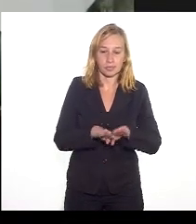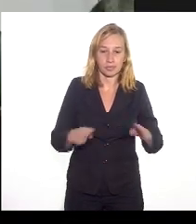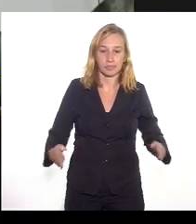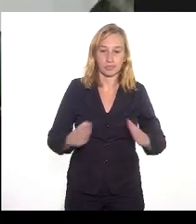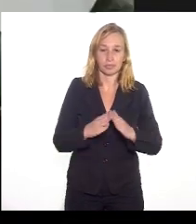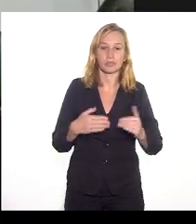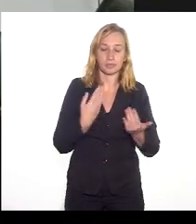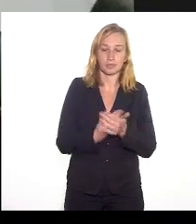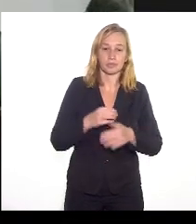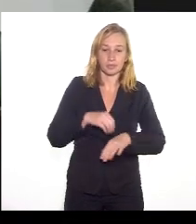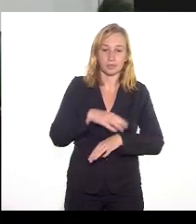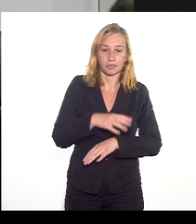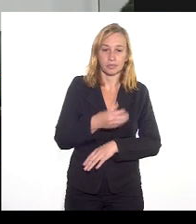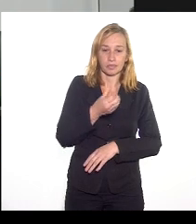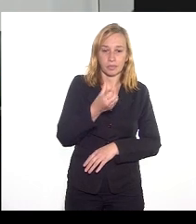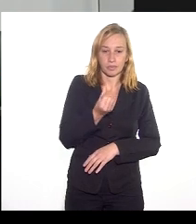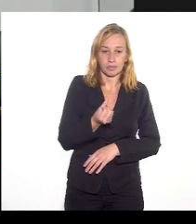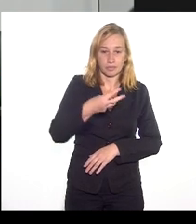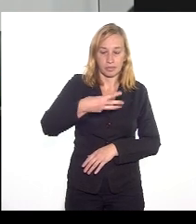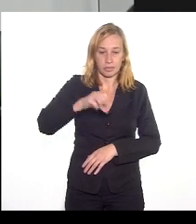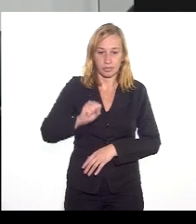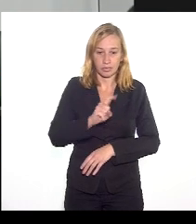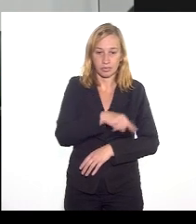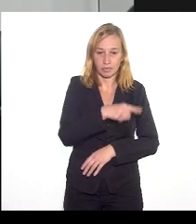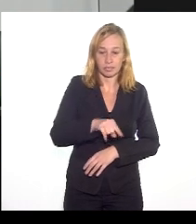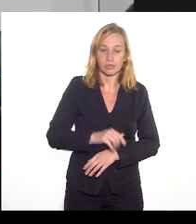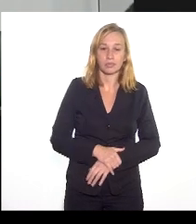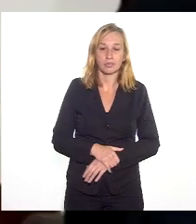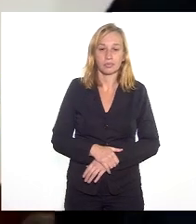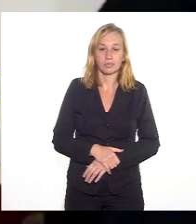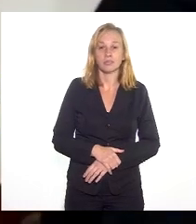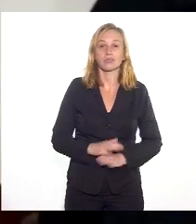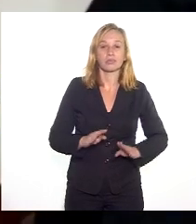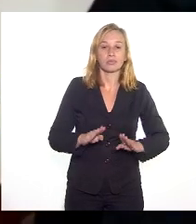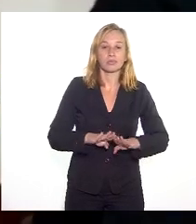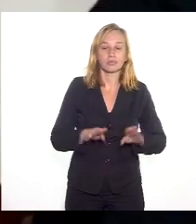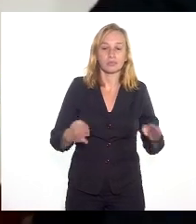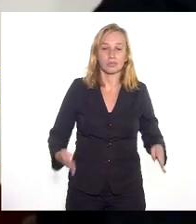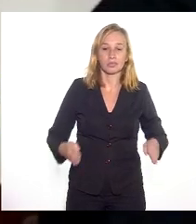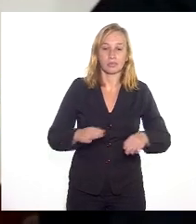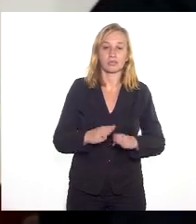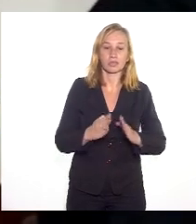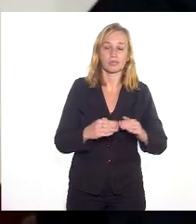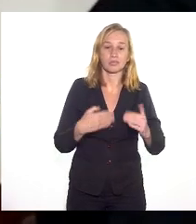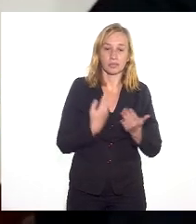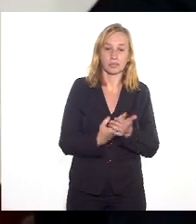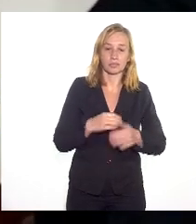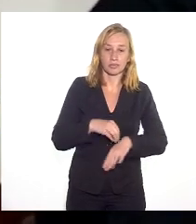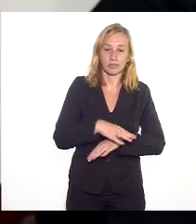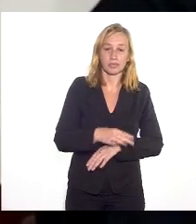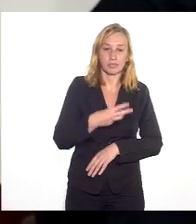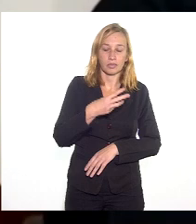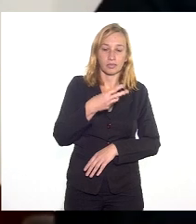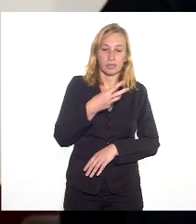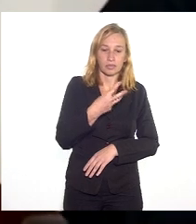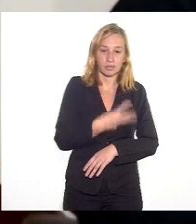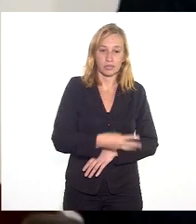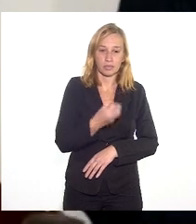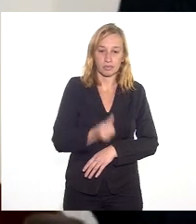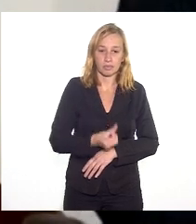de destaque à emenda 638. Senhores que aprovam a discussão, rejeitado. Há sobre a mesa requerimento de destaque à emenda